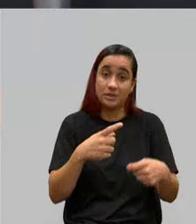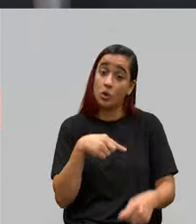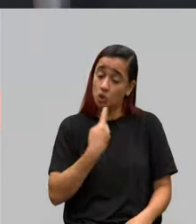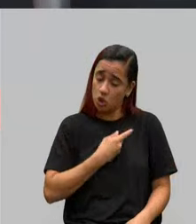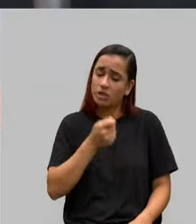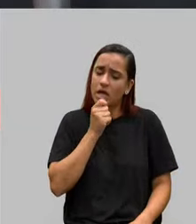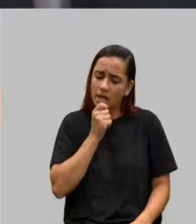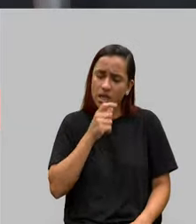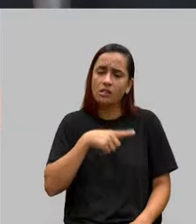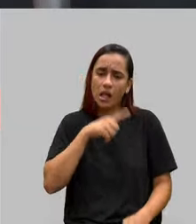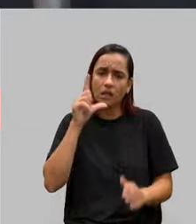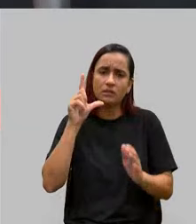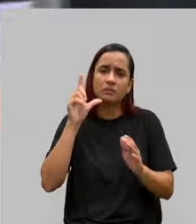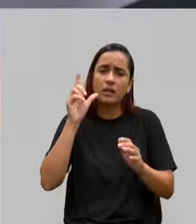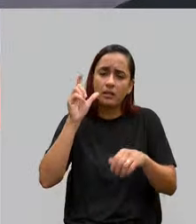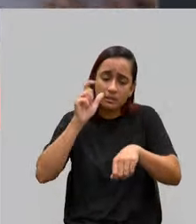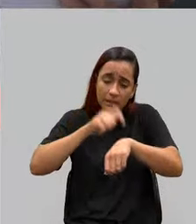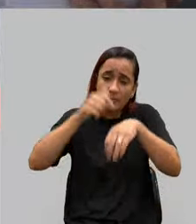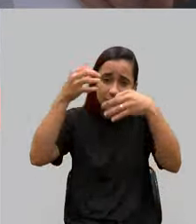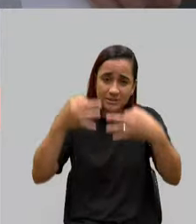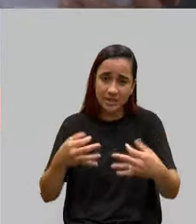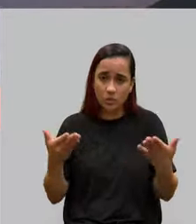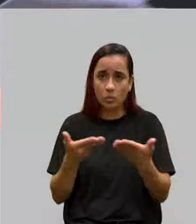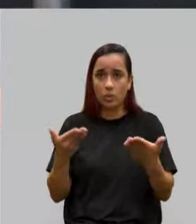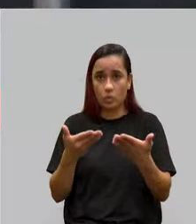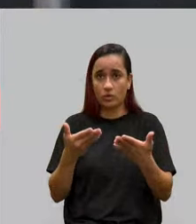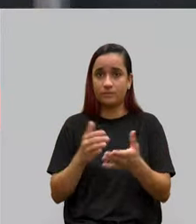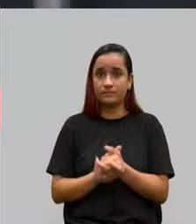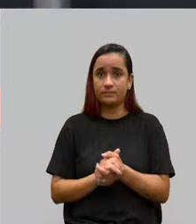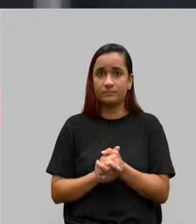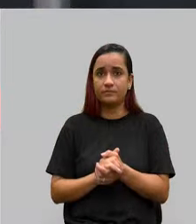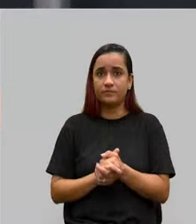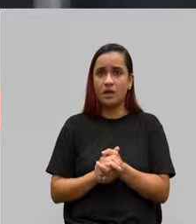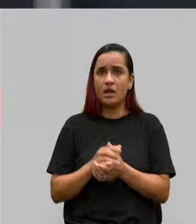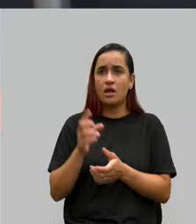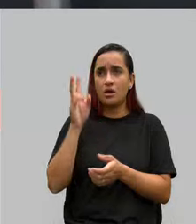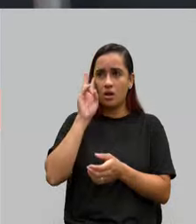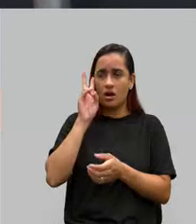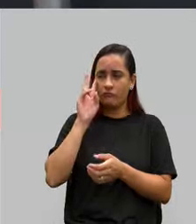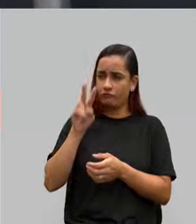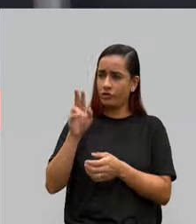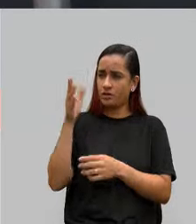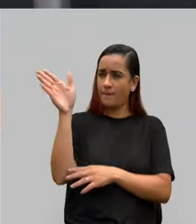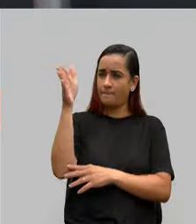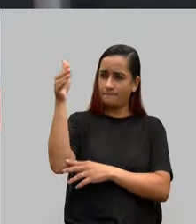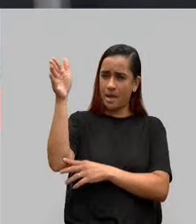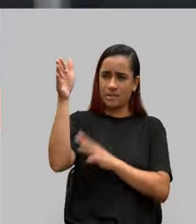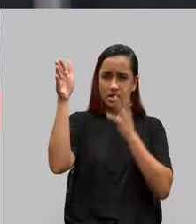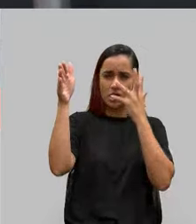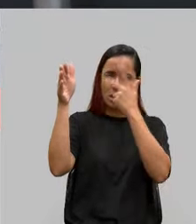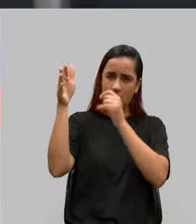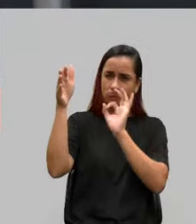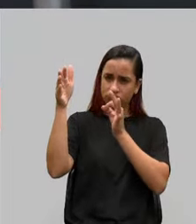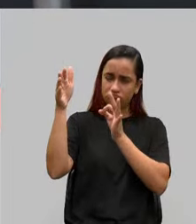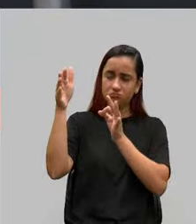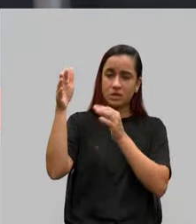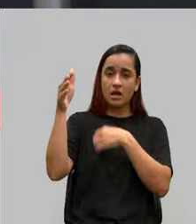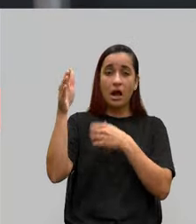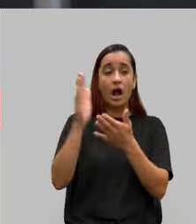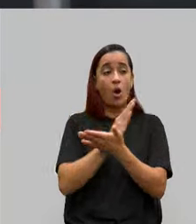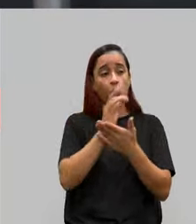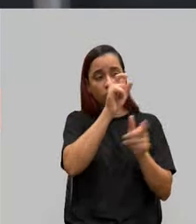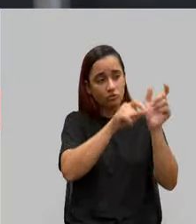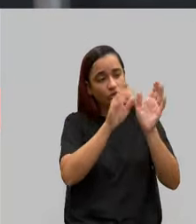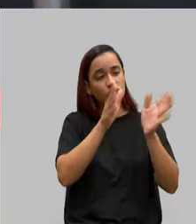ah na nossa bandeira que foi Achei lindo seu slide Leandro com a bandeira aliás e outros já falaram dessa Bandeira aqui